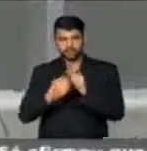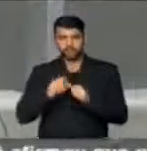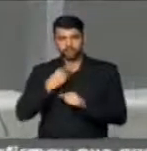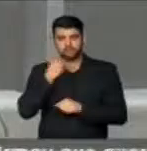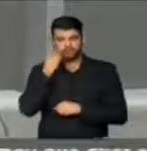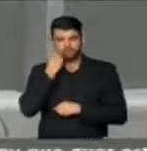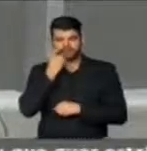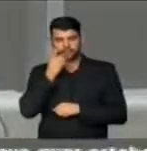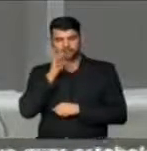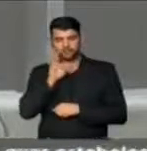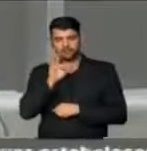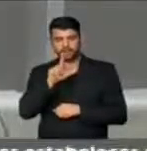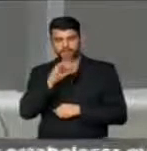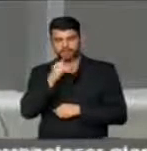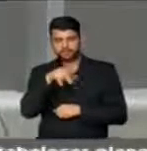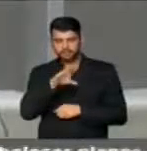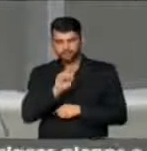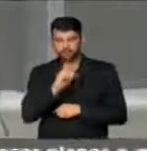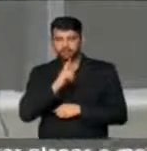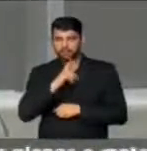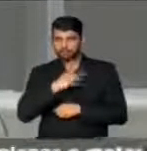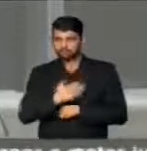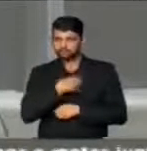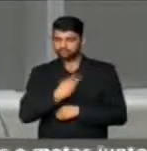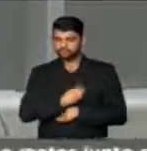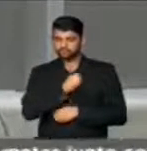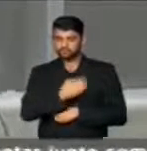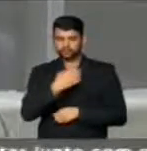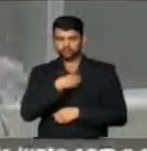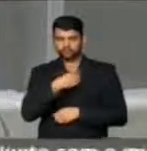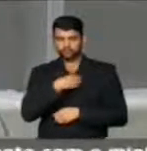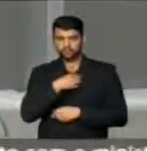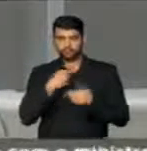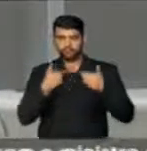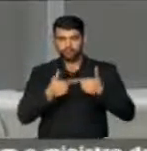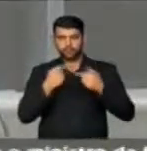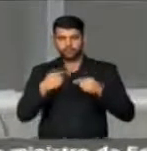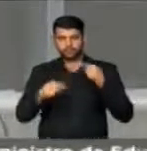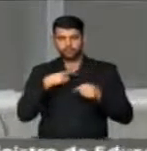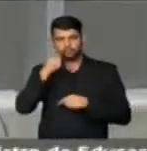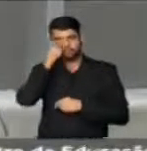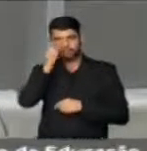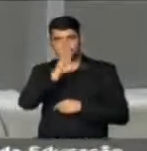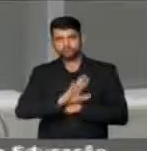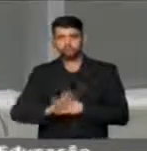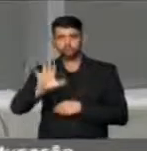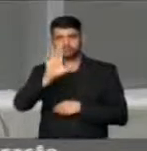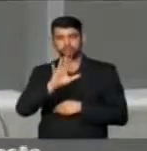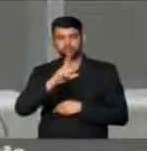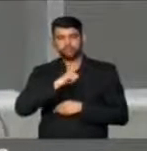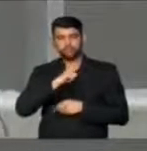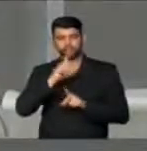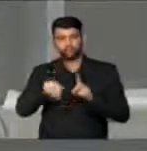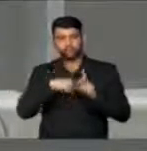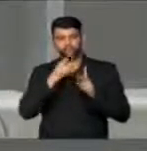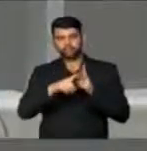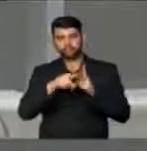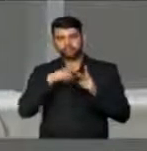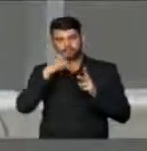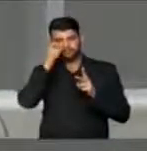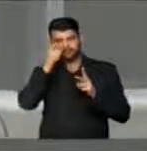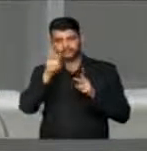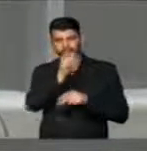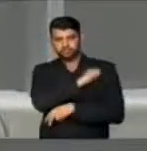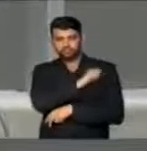o deputado Feliciano, que tem tido uma postura de combate aos interesses nacionais e acima de tudo aos interesses